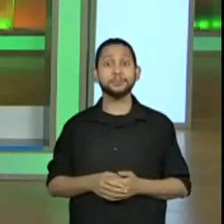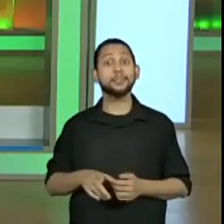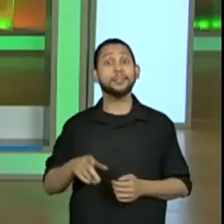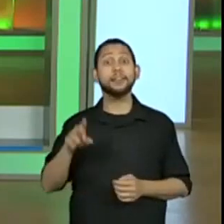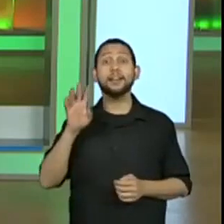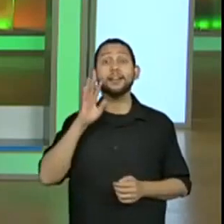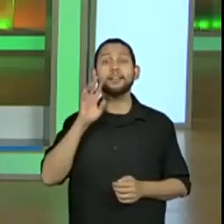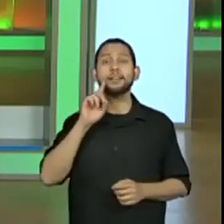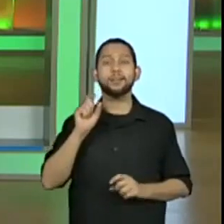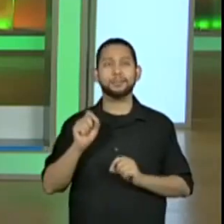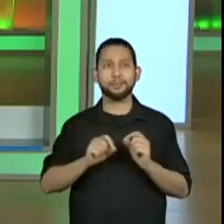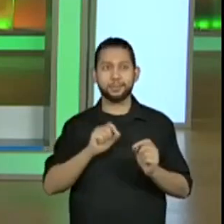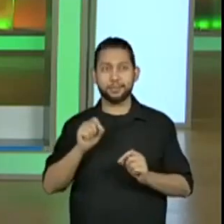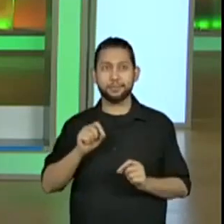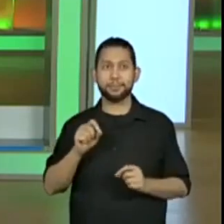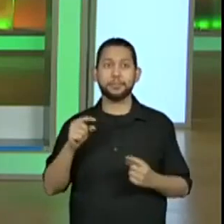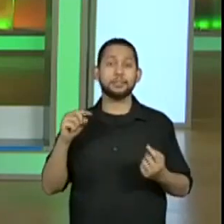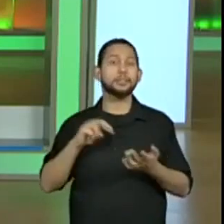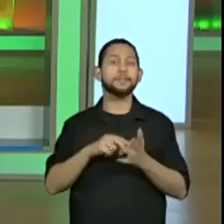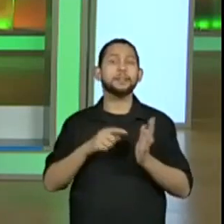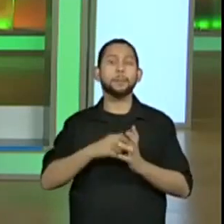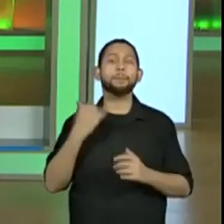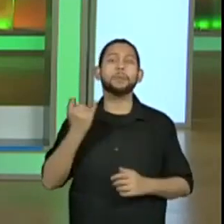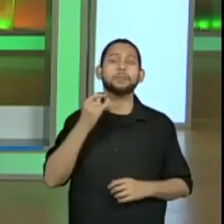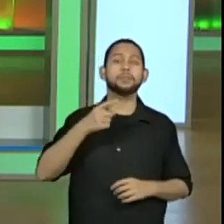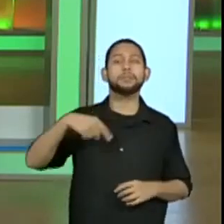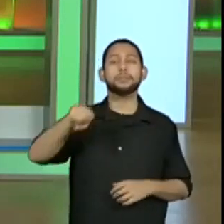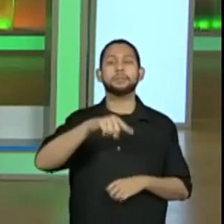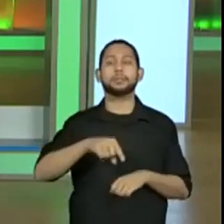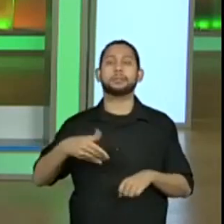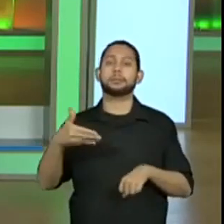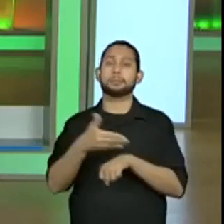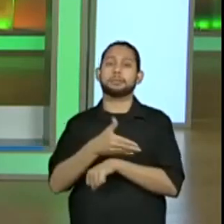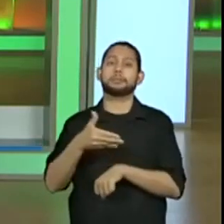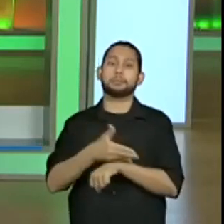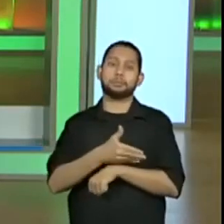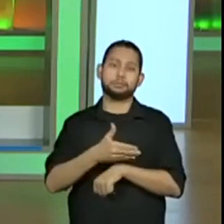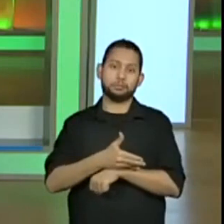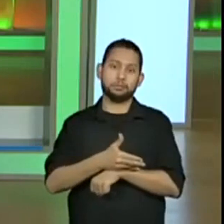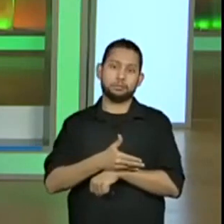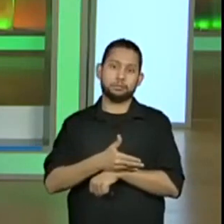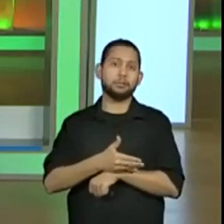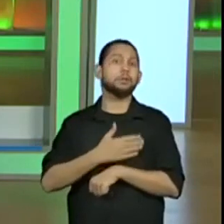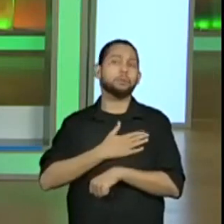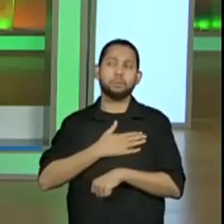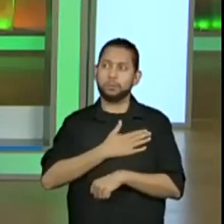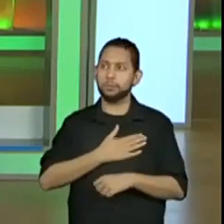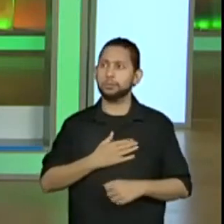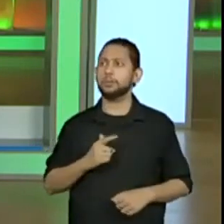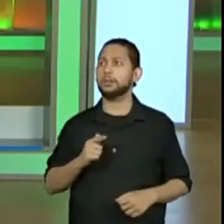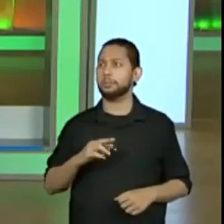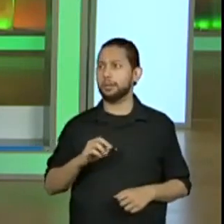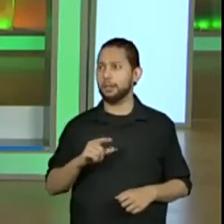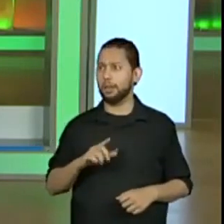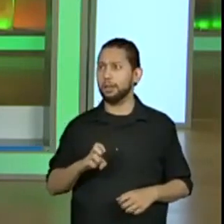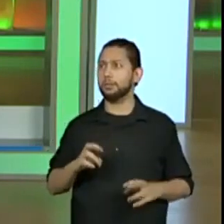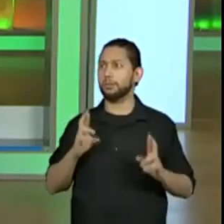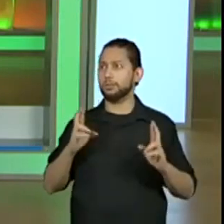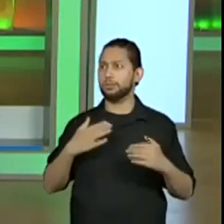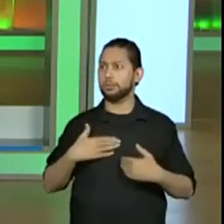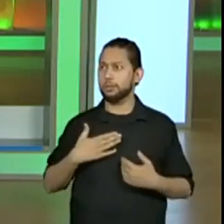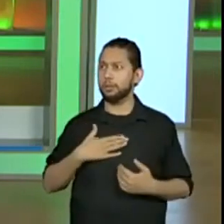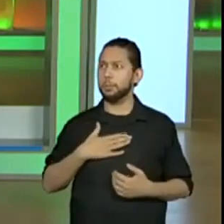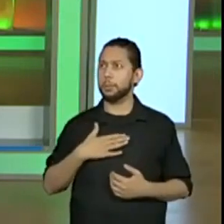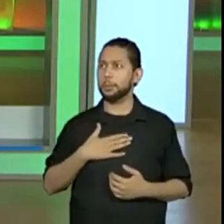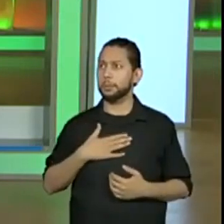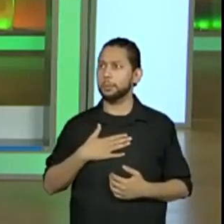legal... extremamente importante trazer essa participação sim, dos alunos para nós, sim, né? Muito. Verdade. Gabriele está torcendo, a Pro Cristina